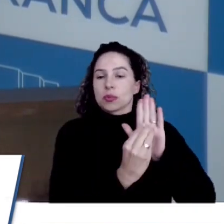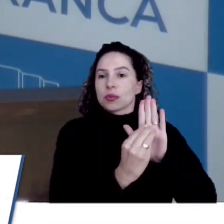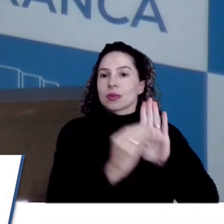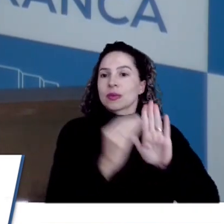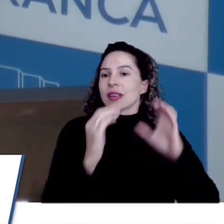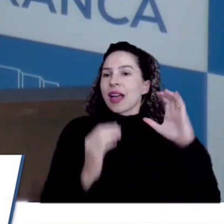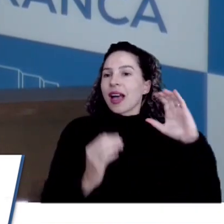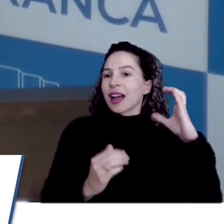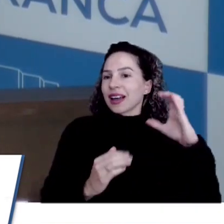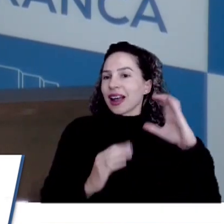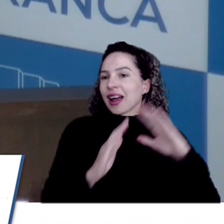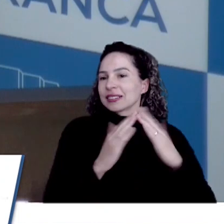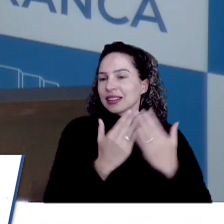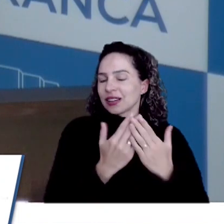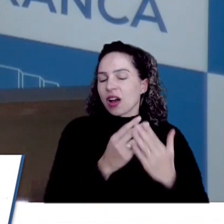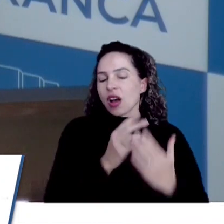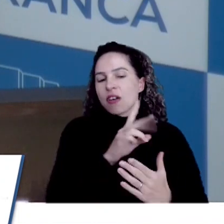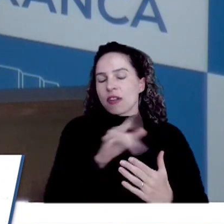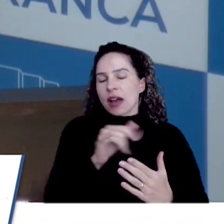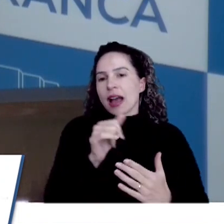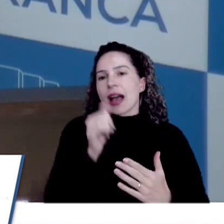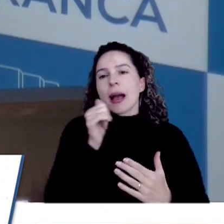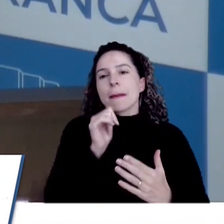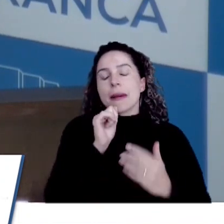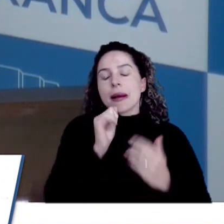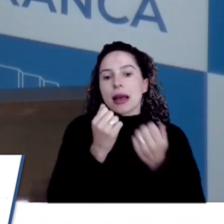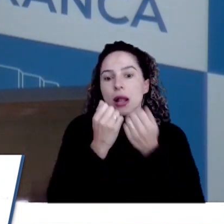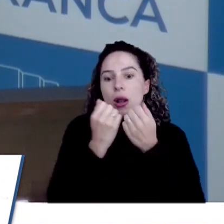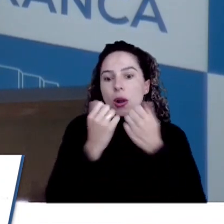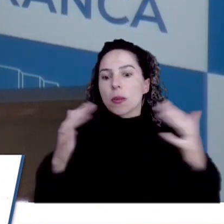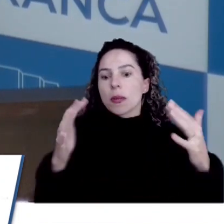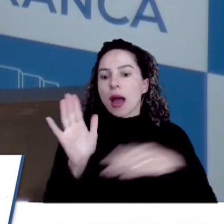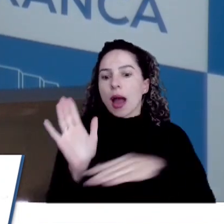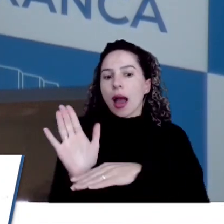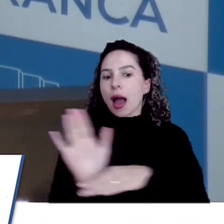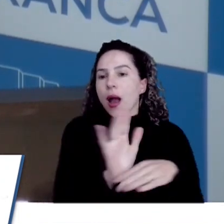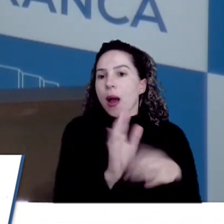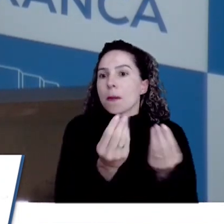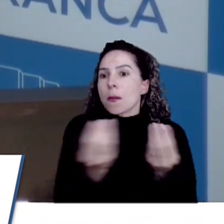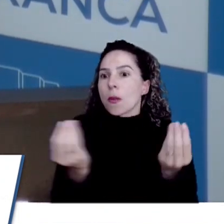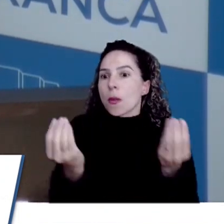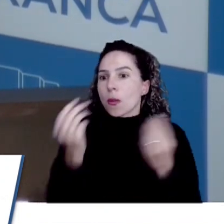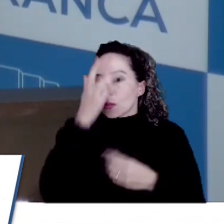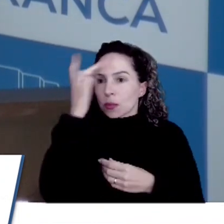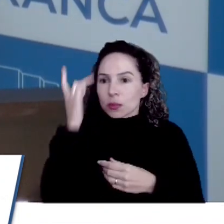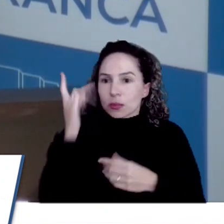a luz para muita gente nesse mundo.